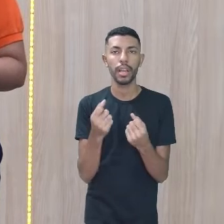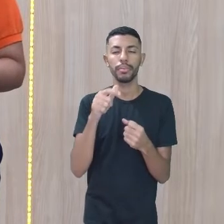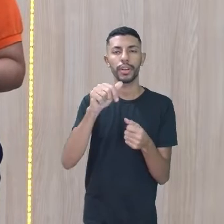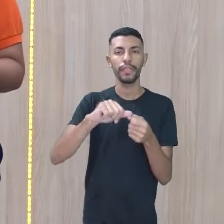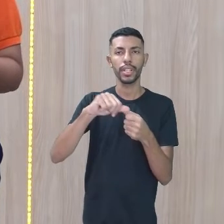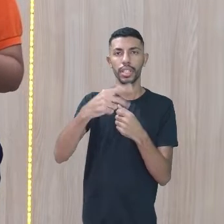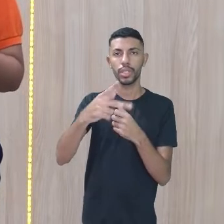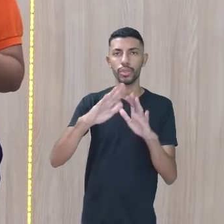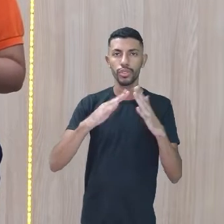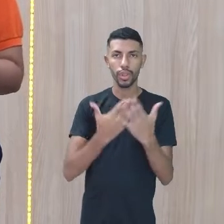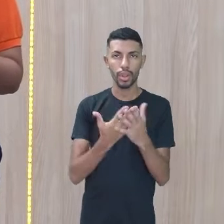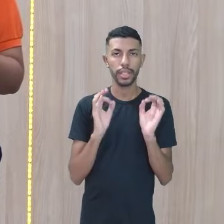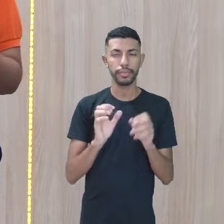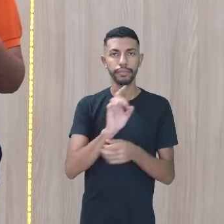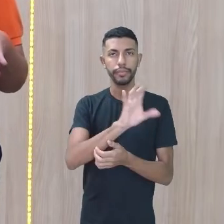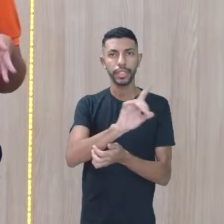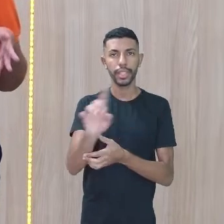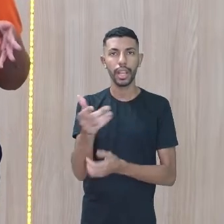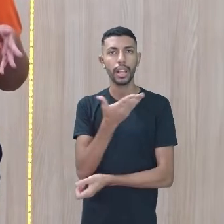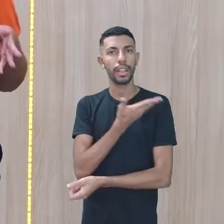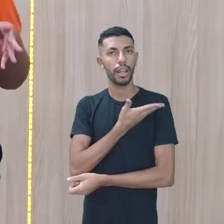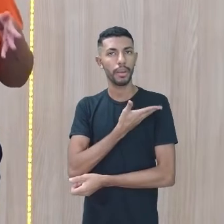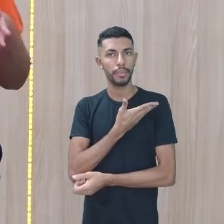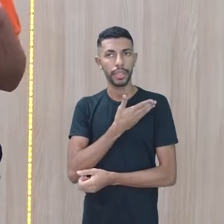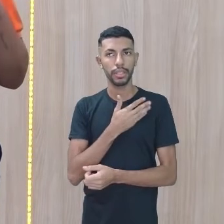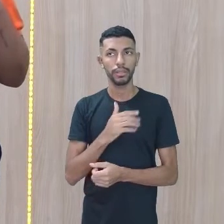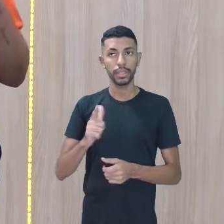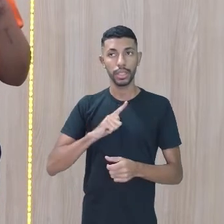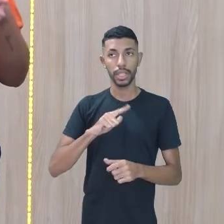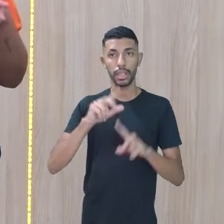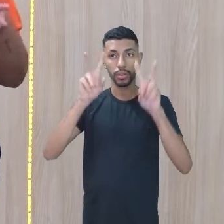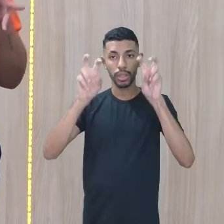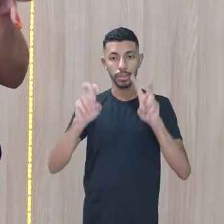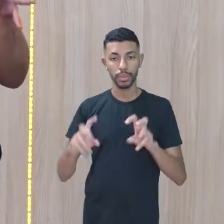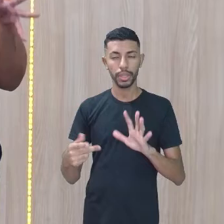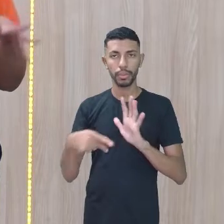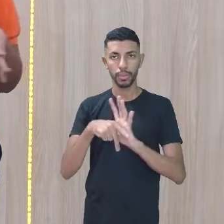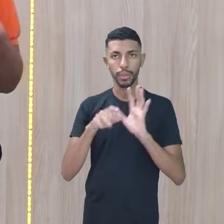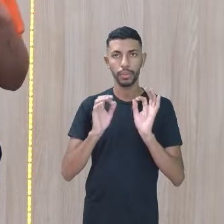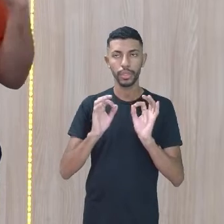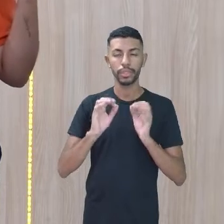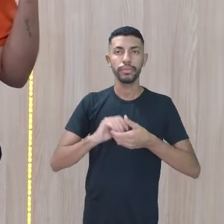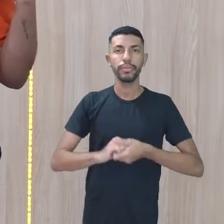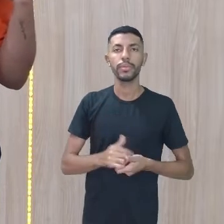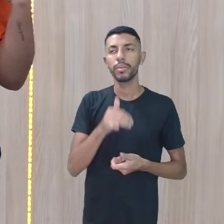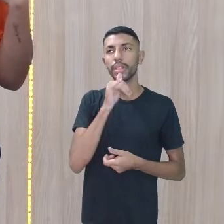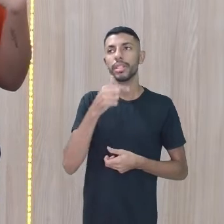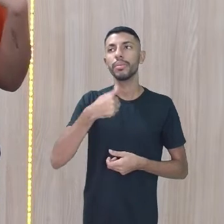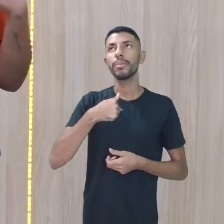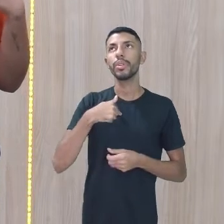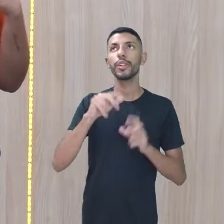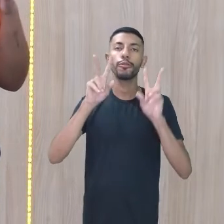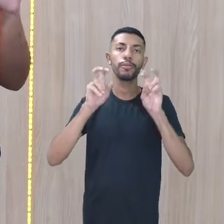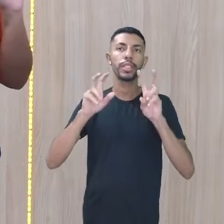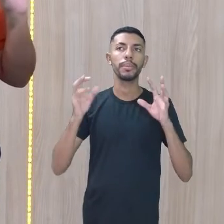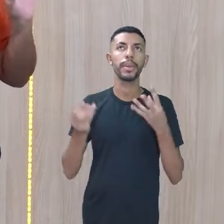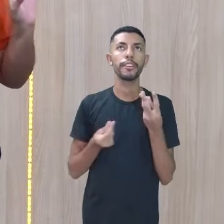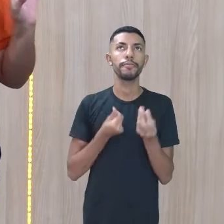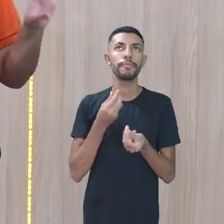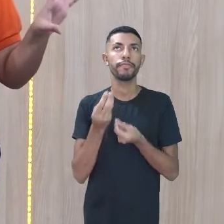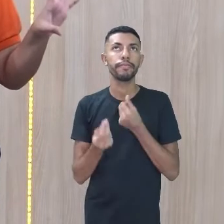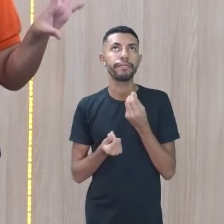na sua escola, e cada um dos seus amiguinhos recebeu um tema específico. Então, vamos lá. Eu recebi o